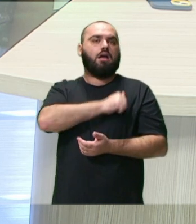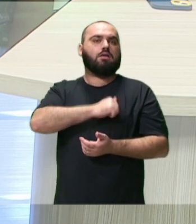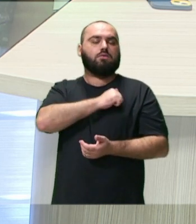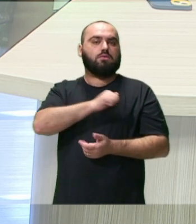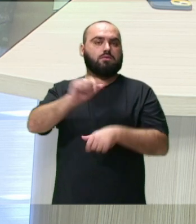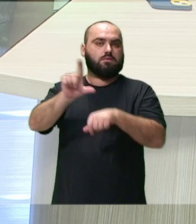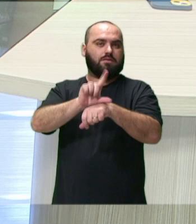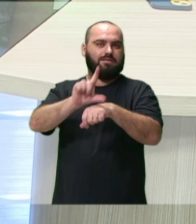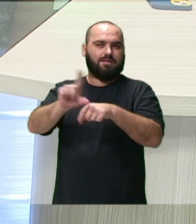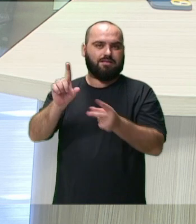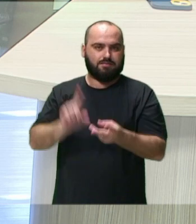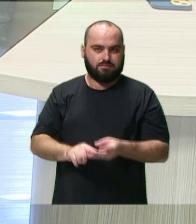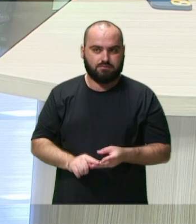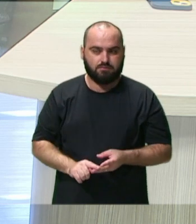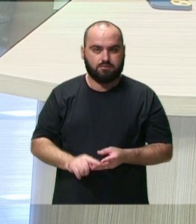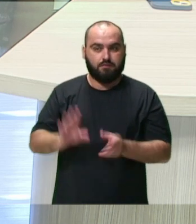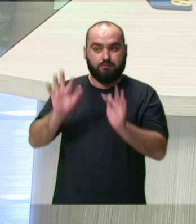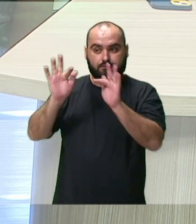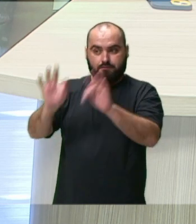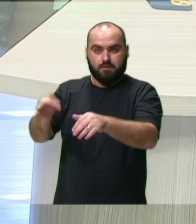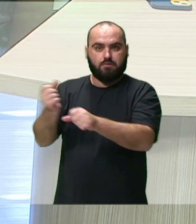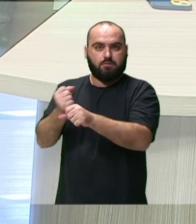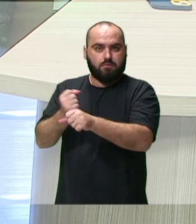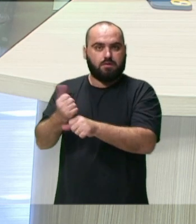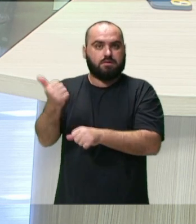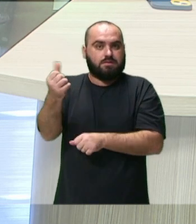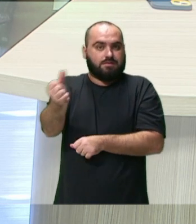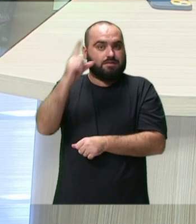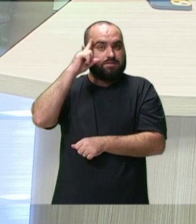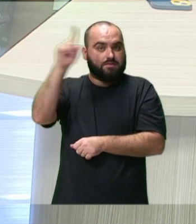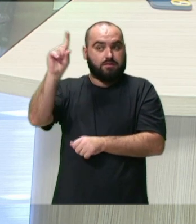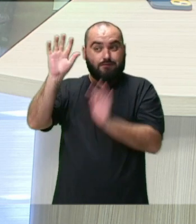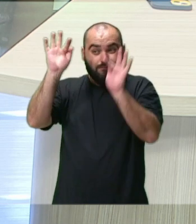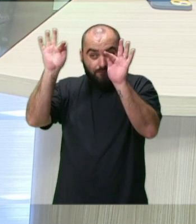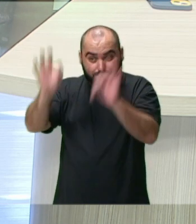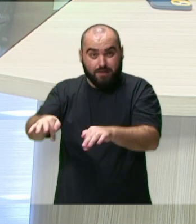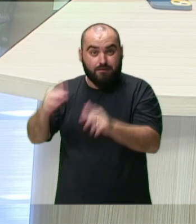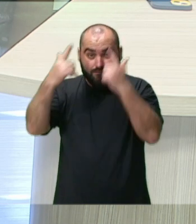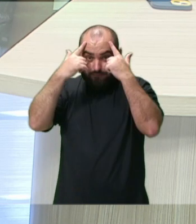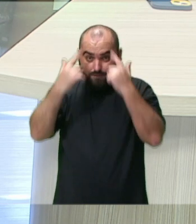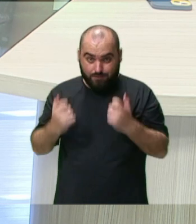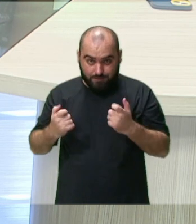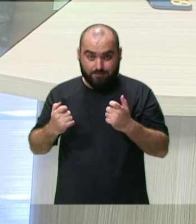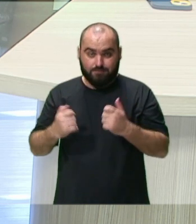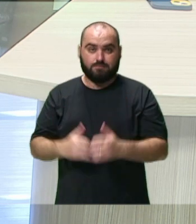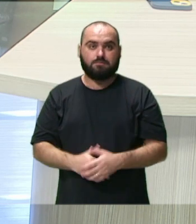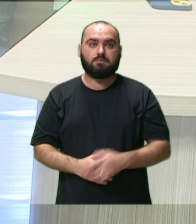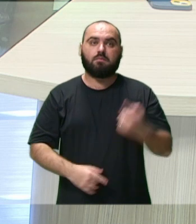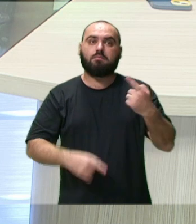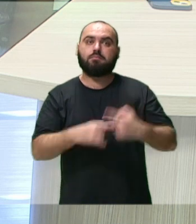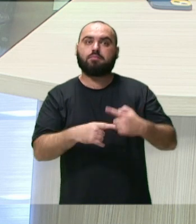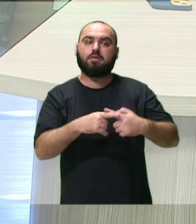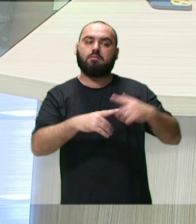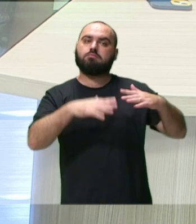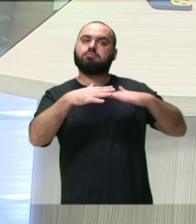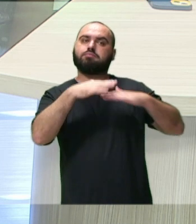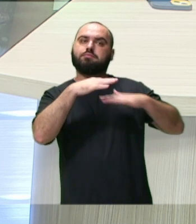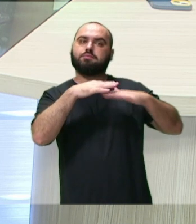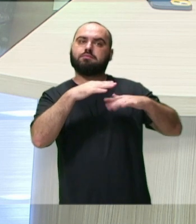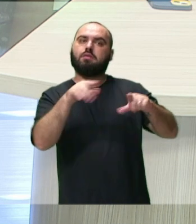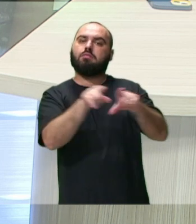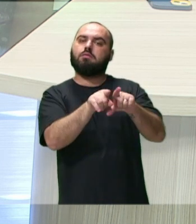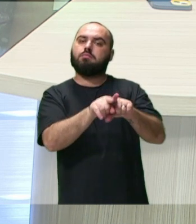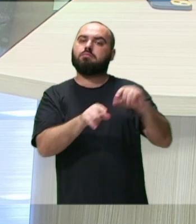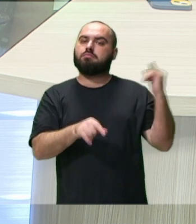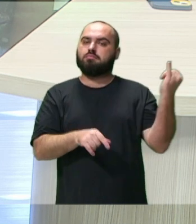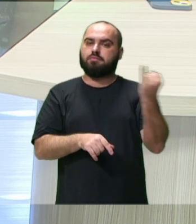ano os 16 dias de ativismo pelo fim da violência contra as mulheres, porque essas mobilizações também são